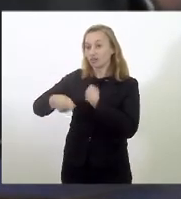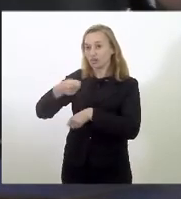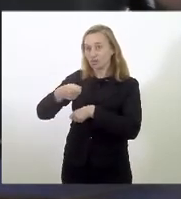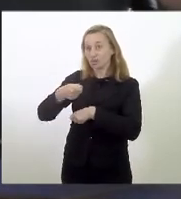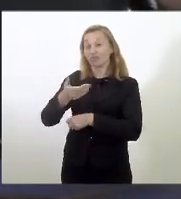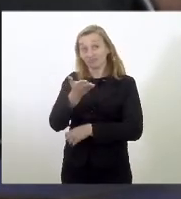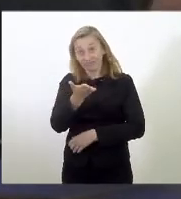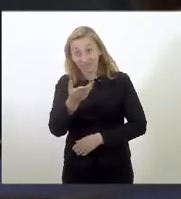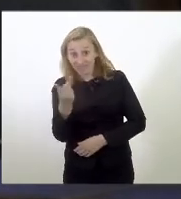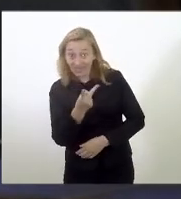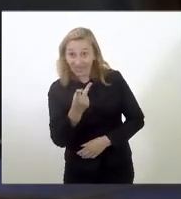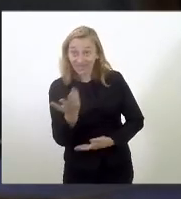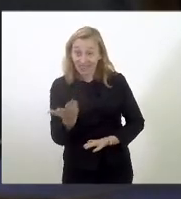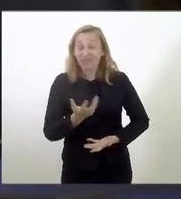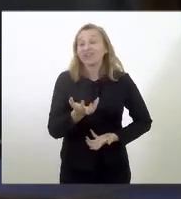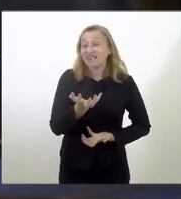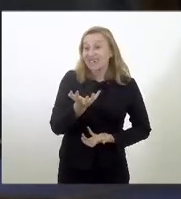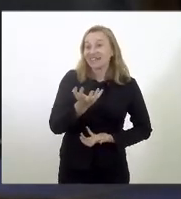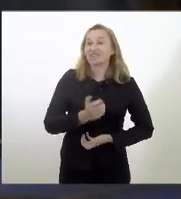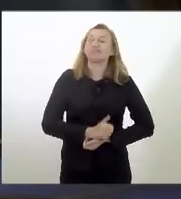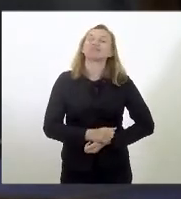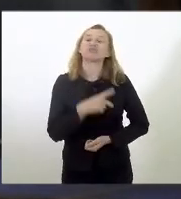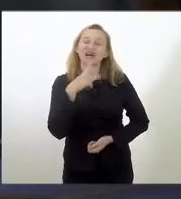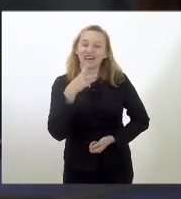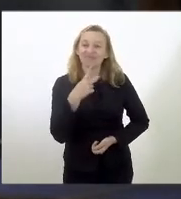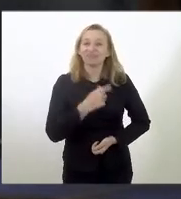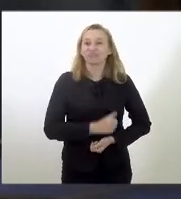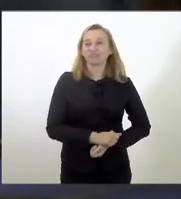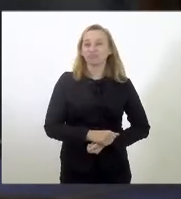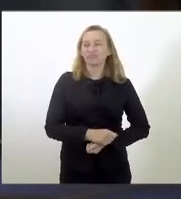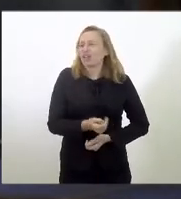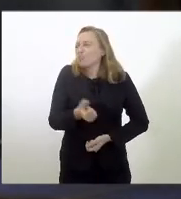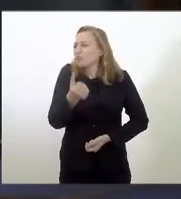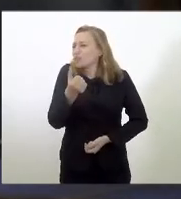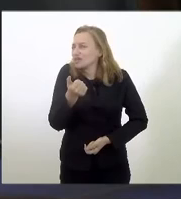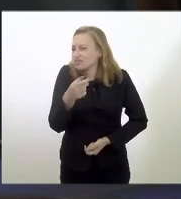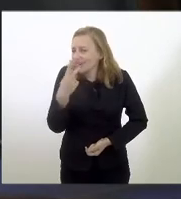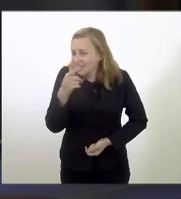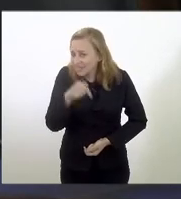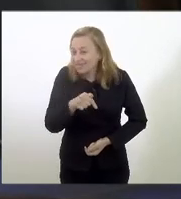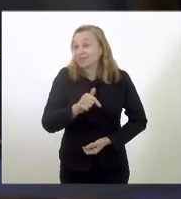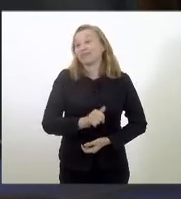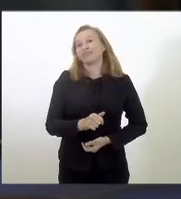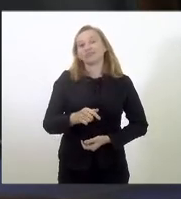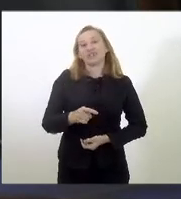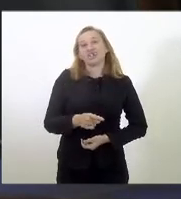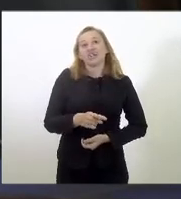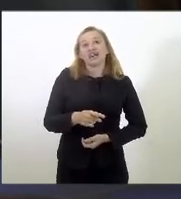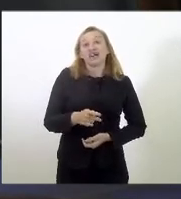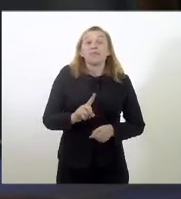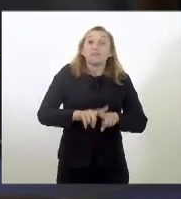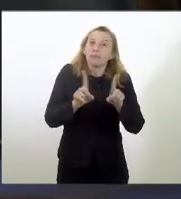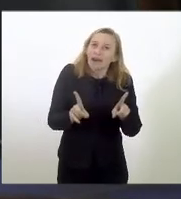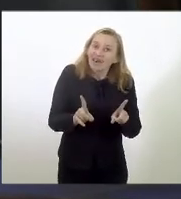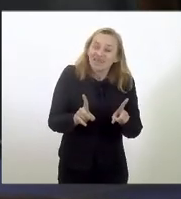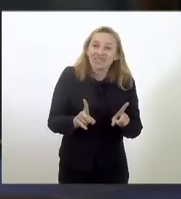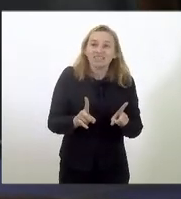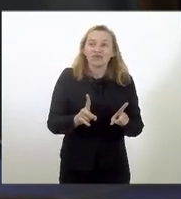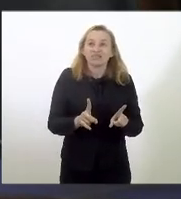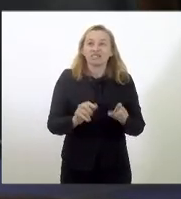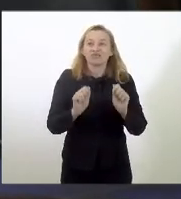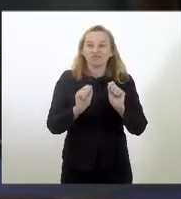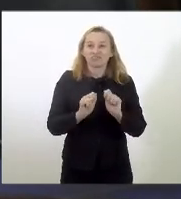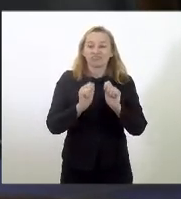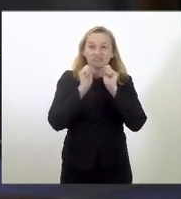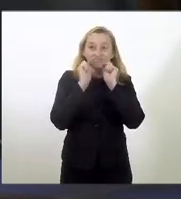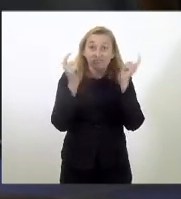mandato. Enfim, queria dizer poucas palavras aqui, presidente, mas talvez a Assembleia Legislativa do